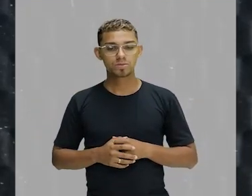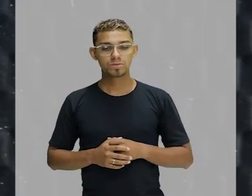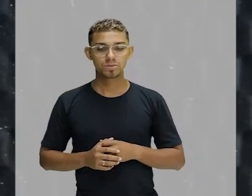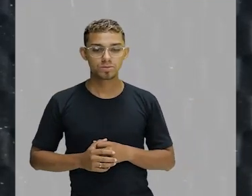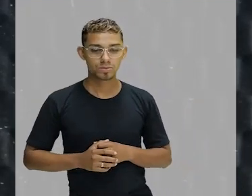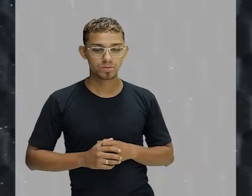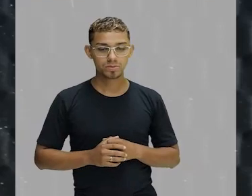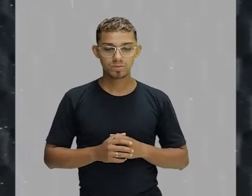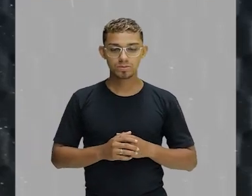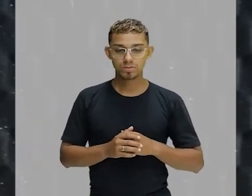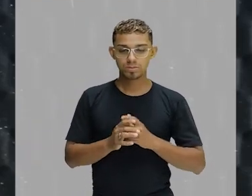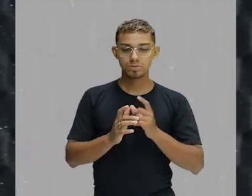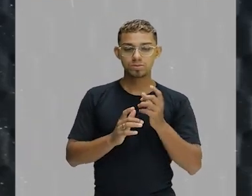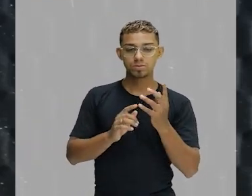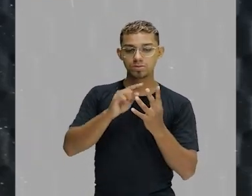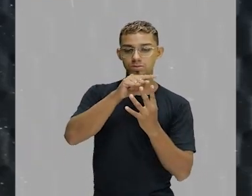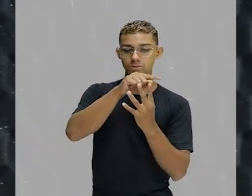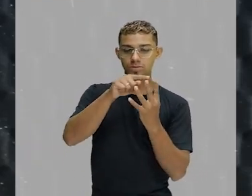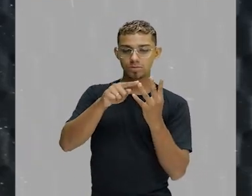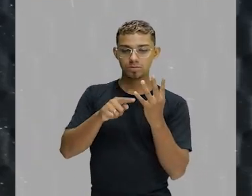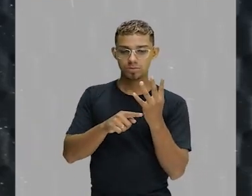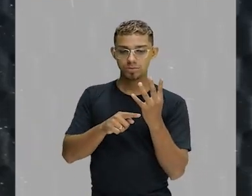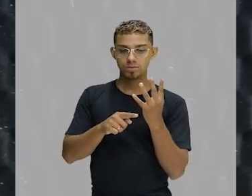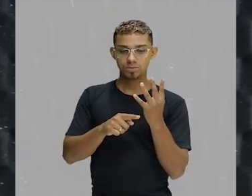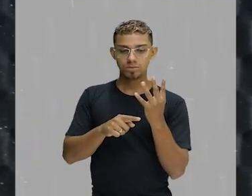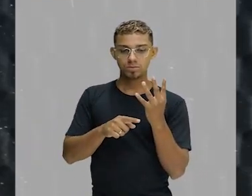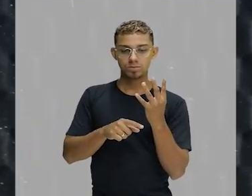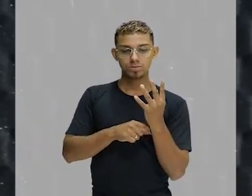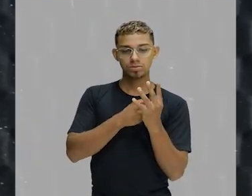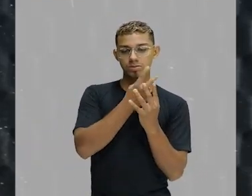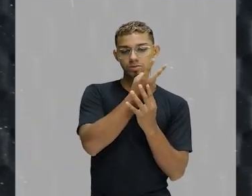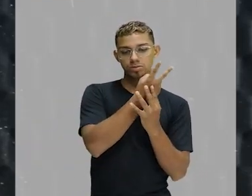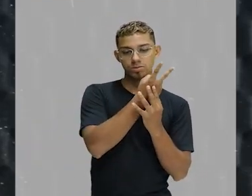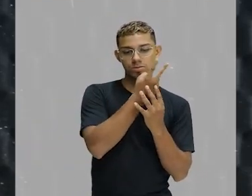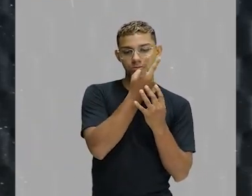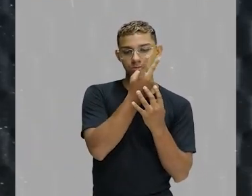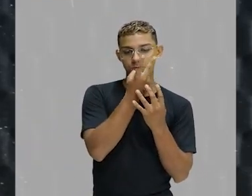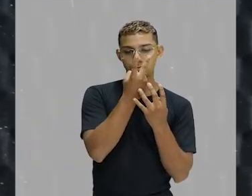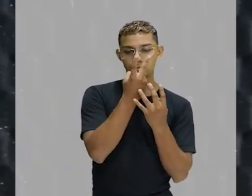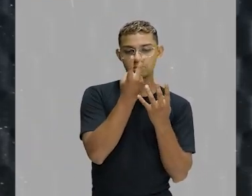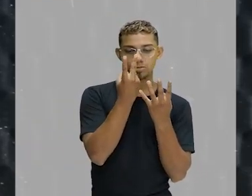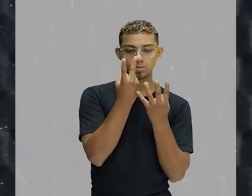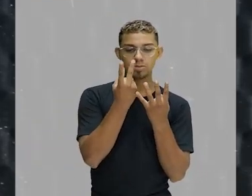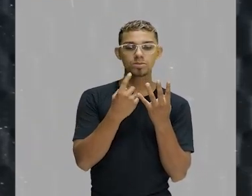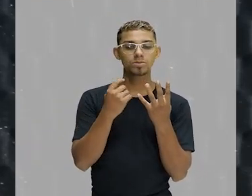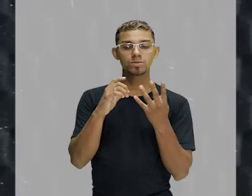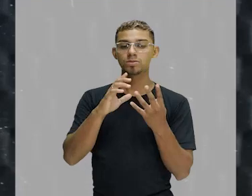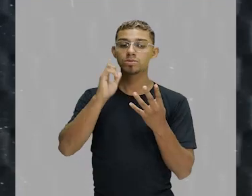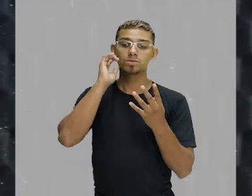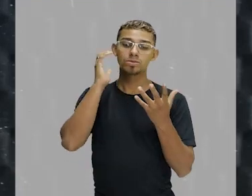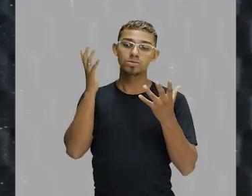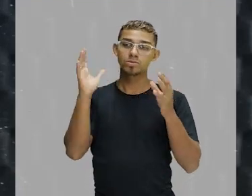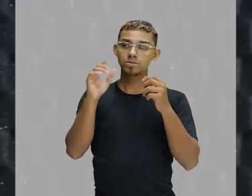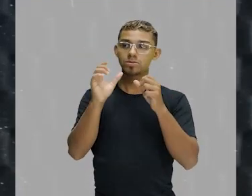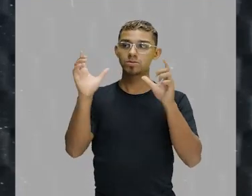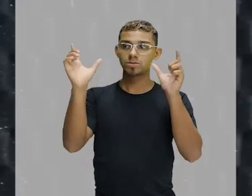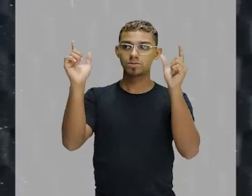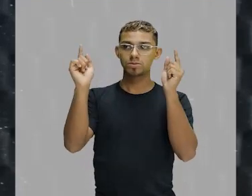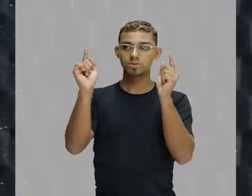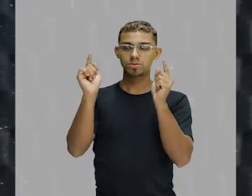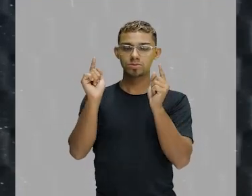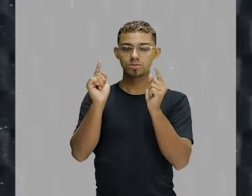as células filhas só possuem aqui 2 cromossomos. Certo? Ou seja, ela reduziu